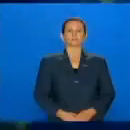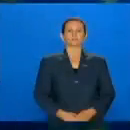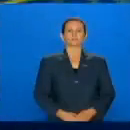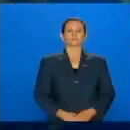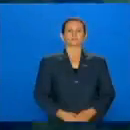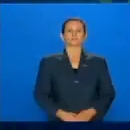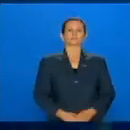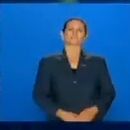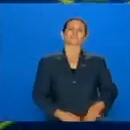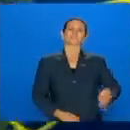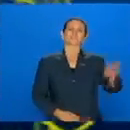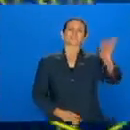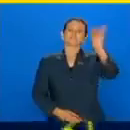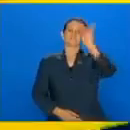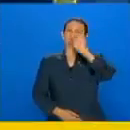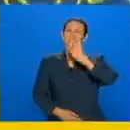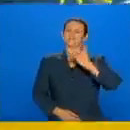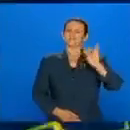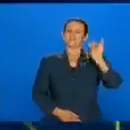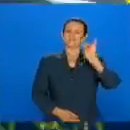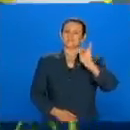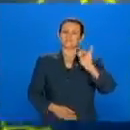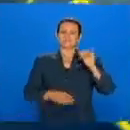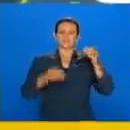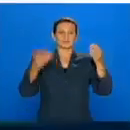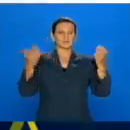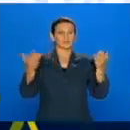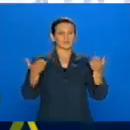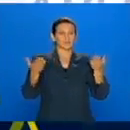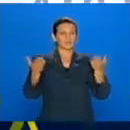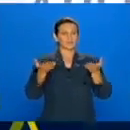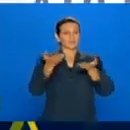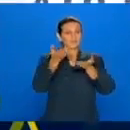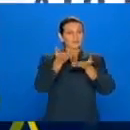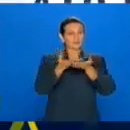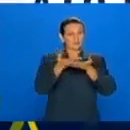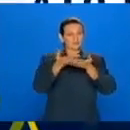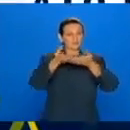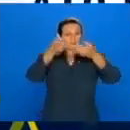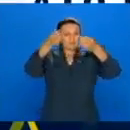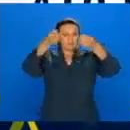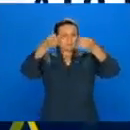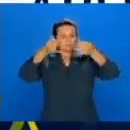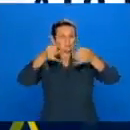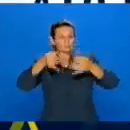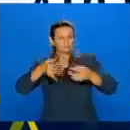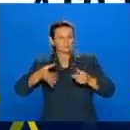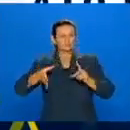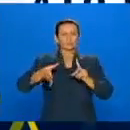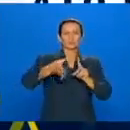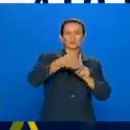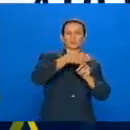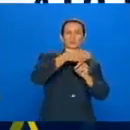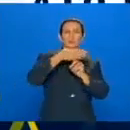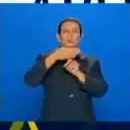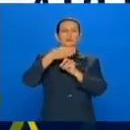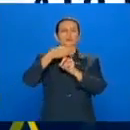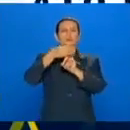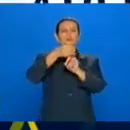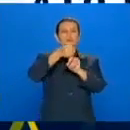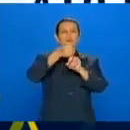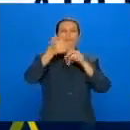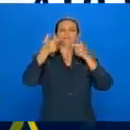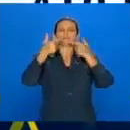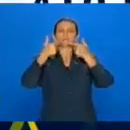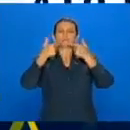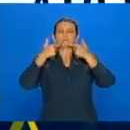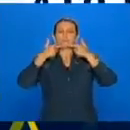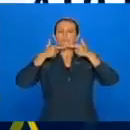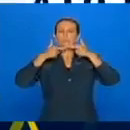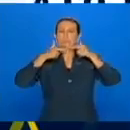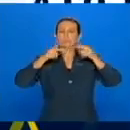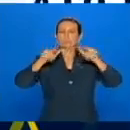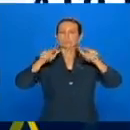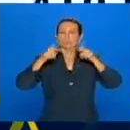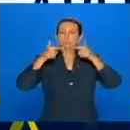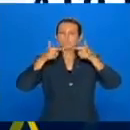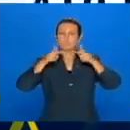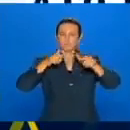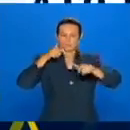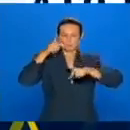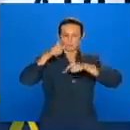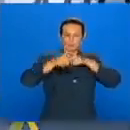Olá! Na aula de hoje iremos falar sobre o domínio das línguas envolvidas no ato da tradução e